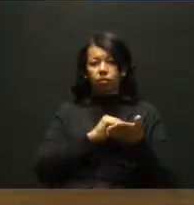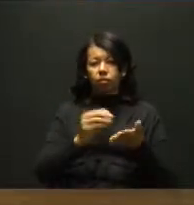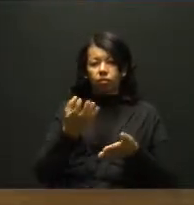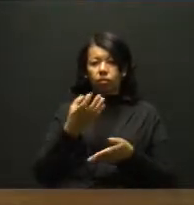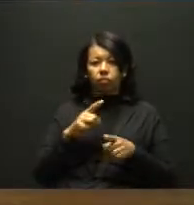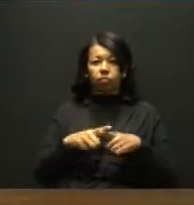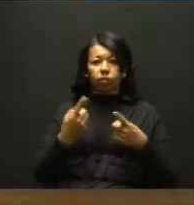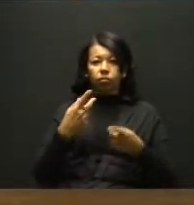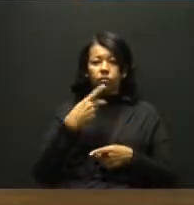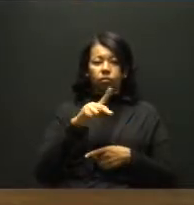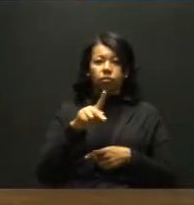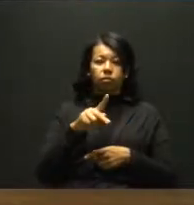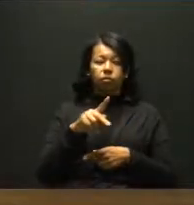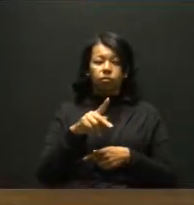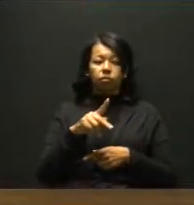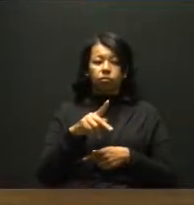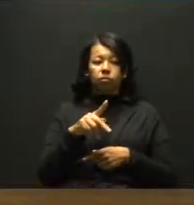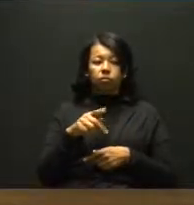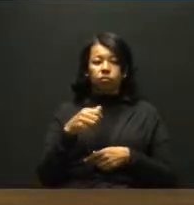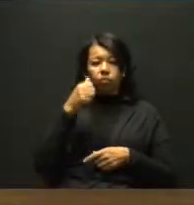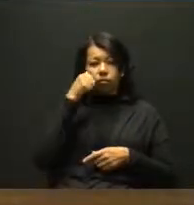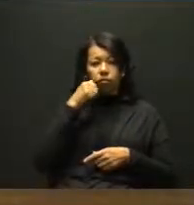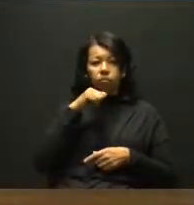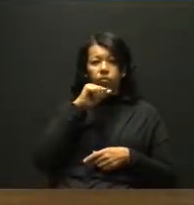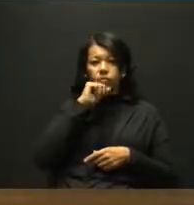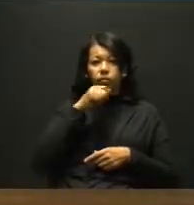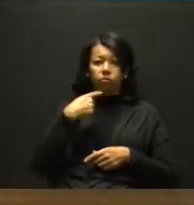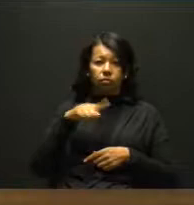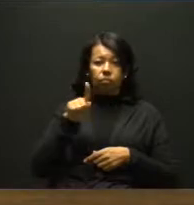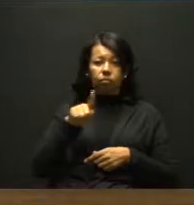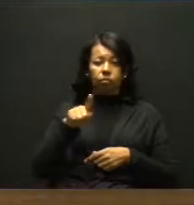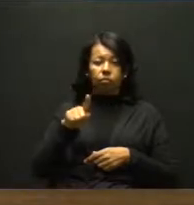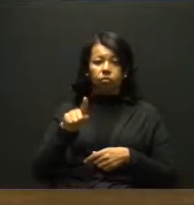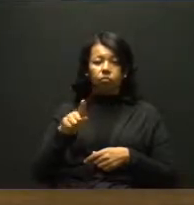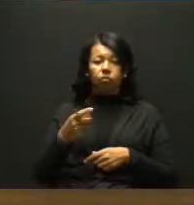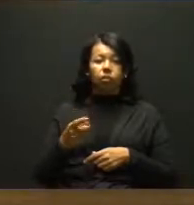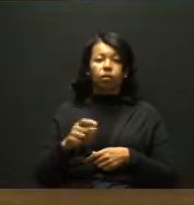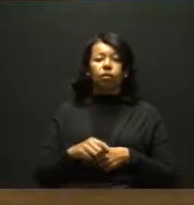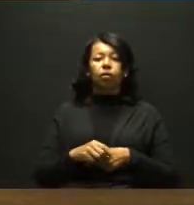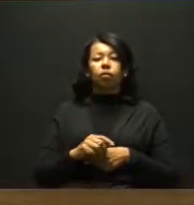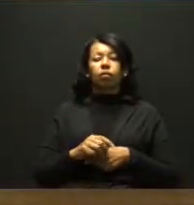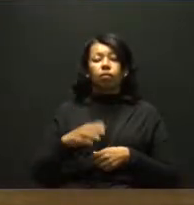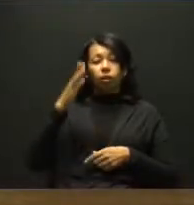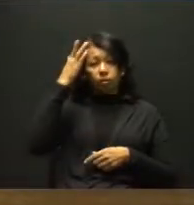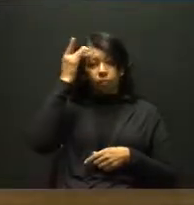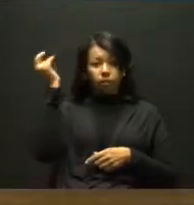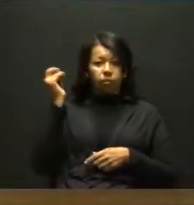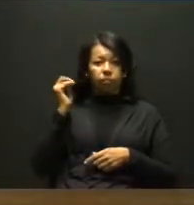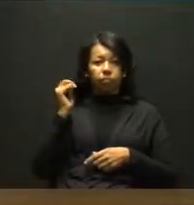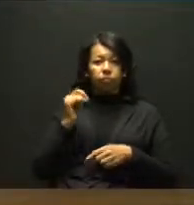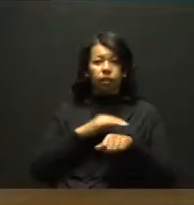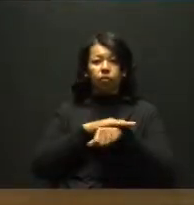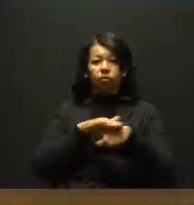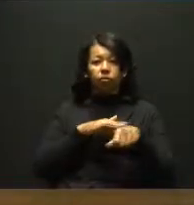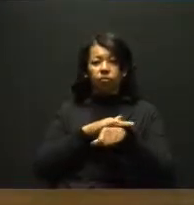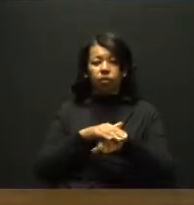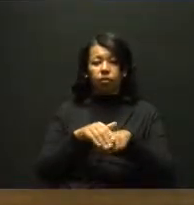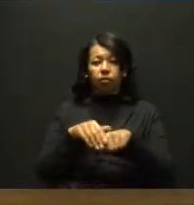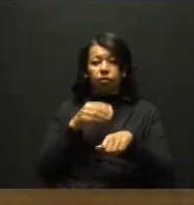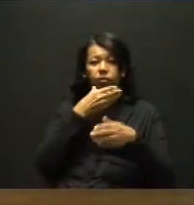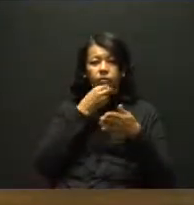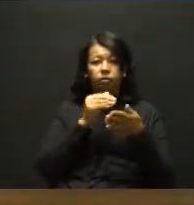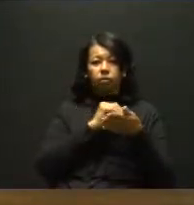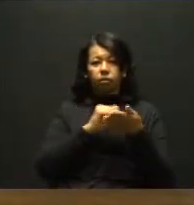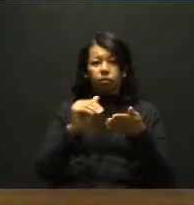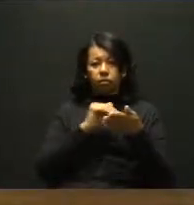excelência eu fiz a pergunta que as mães foram embora ficou para amanhã nesta conversa inclusive o secretário já referendou o horário